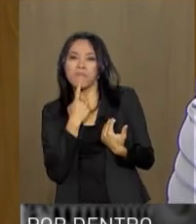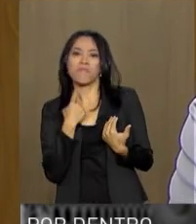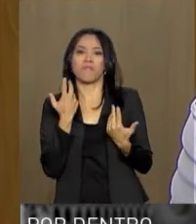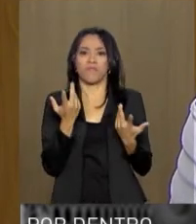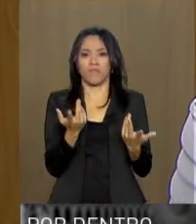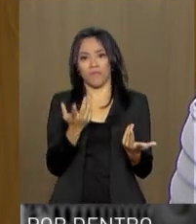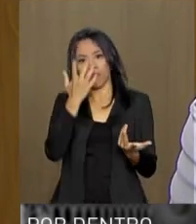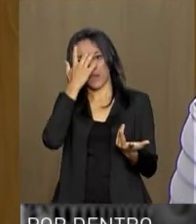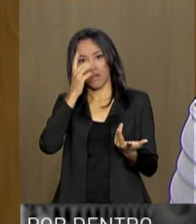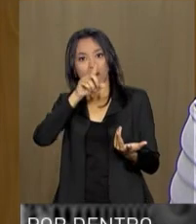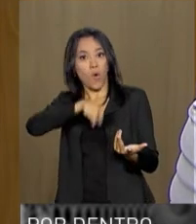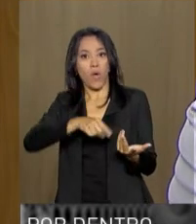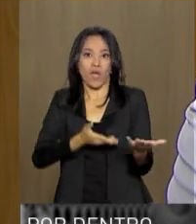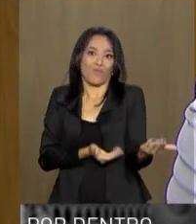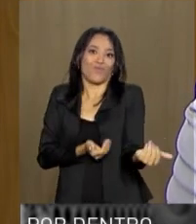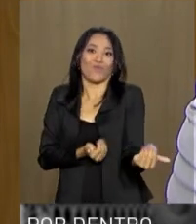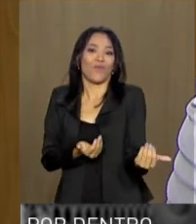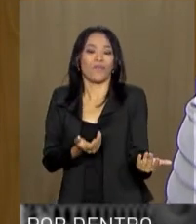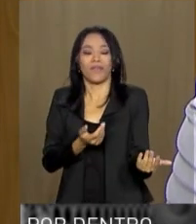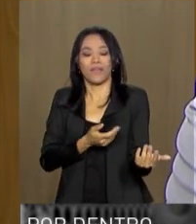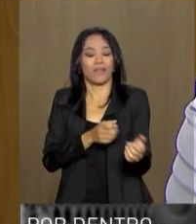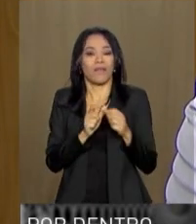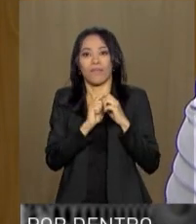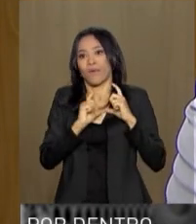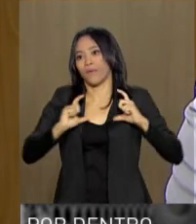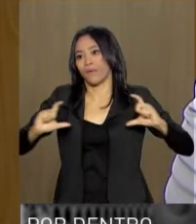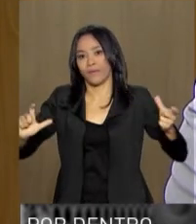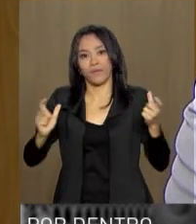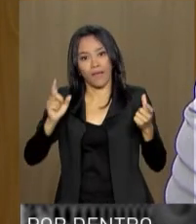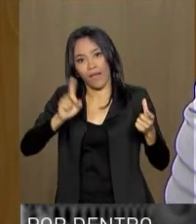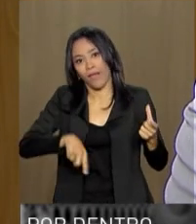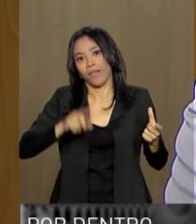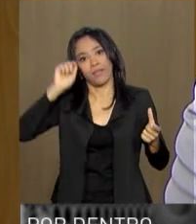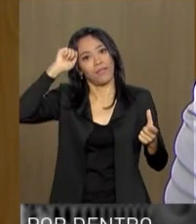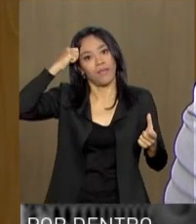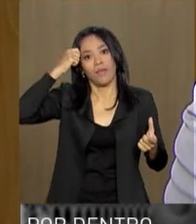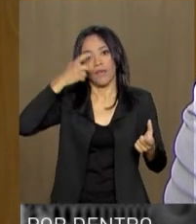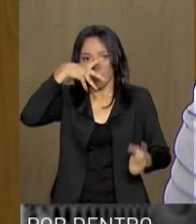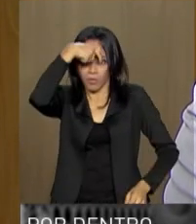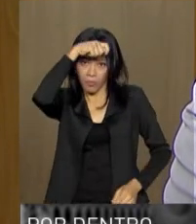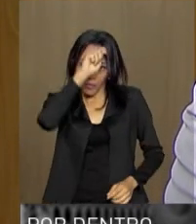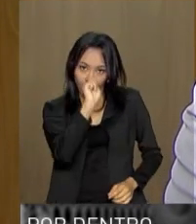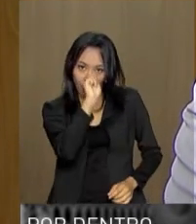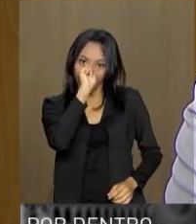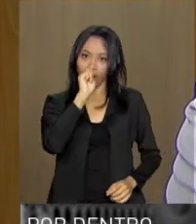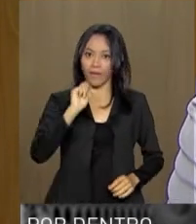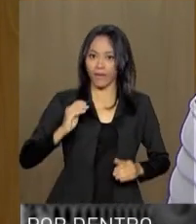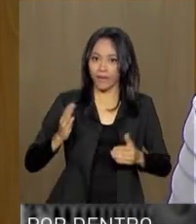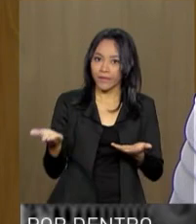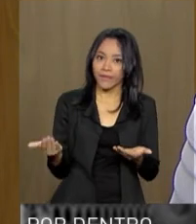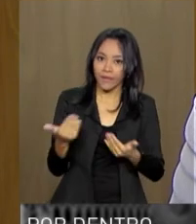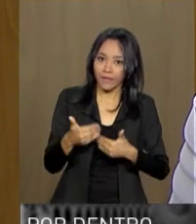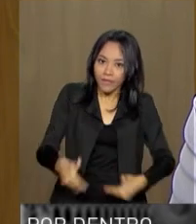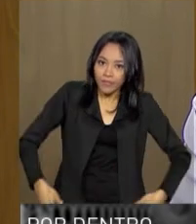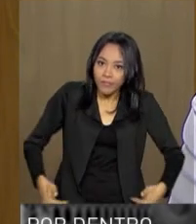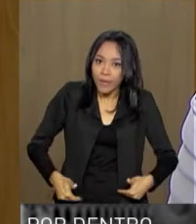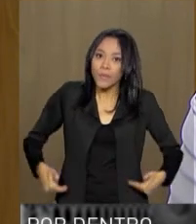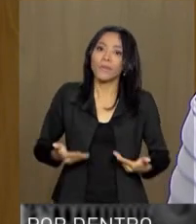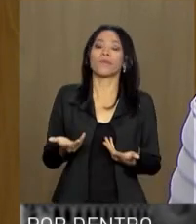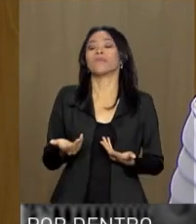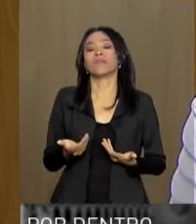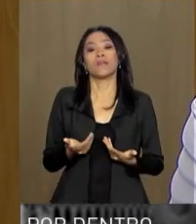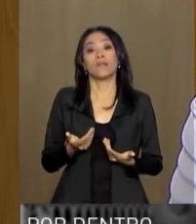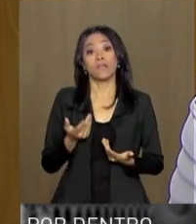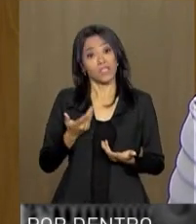do jovem infrator que geralmente é um jovem negro boné de aba reta e de bermuda além de